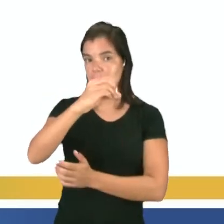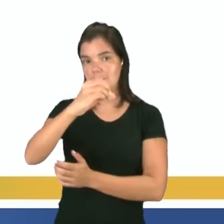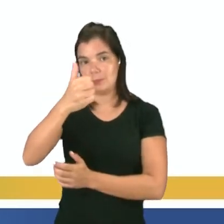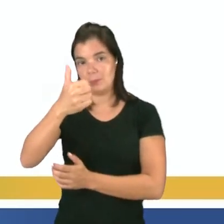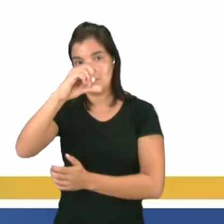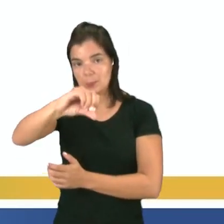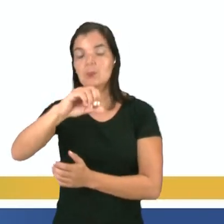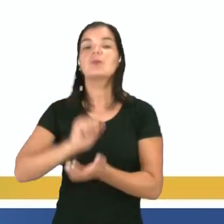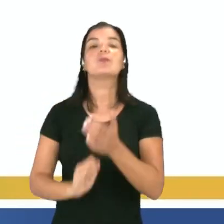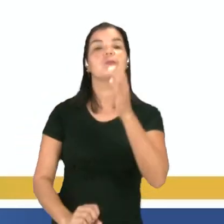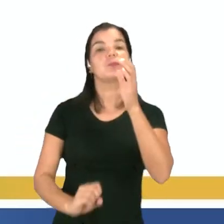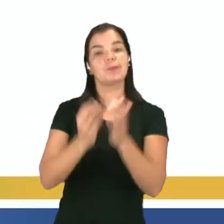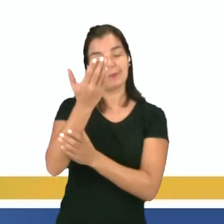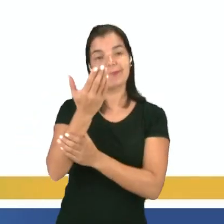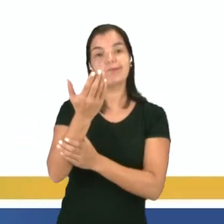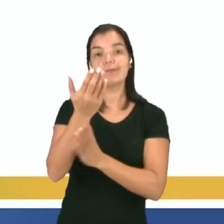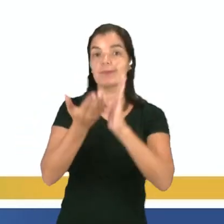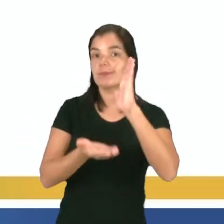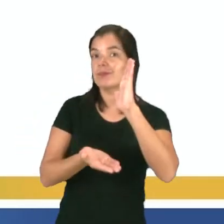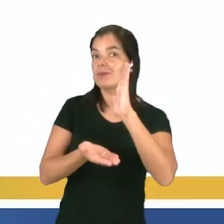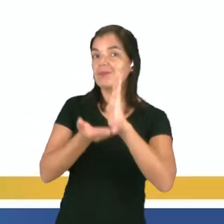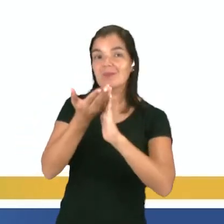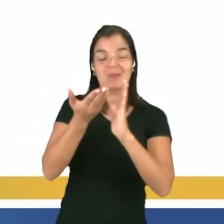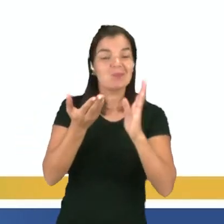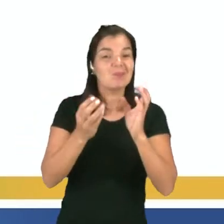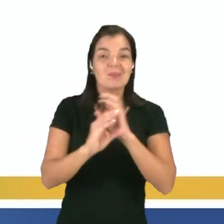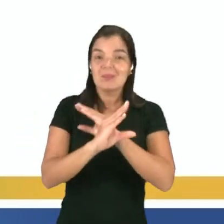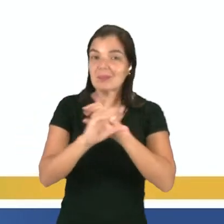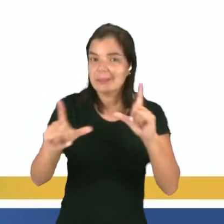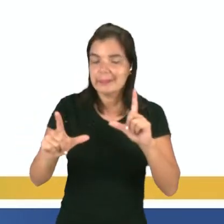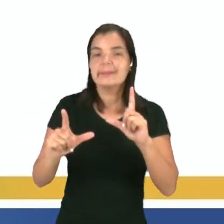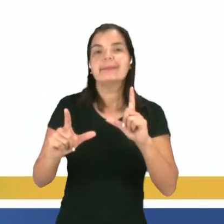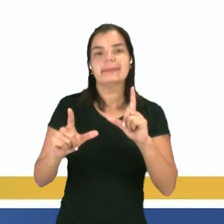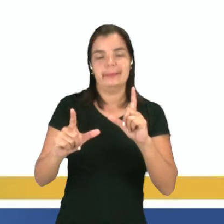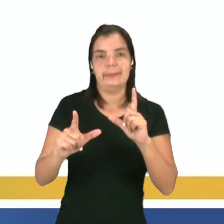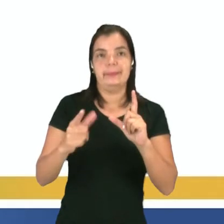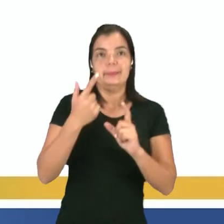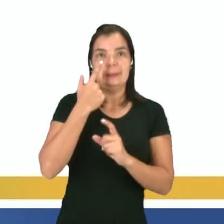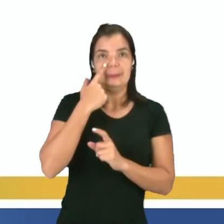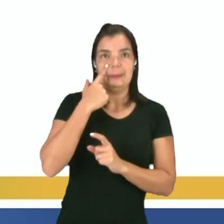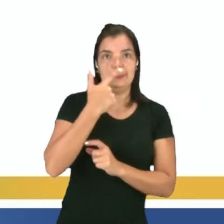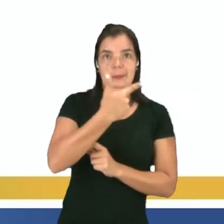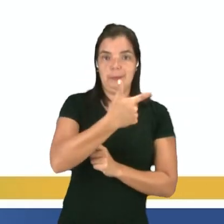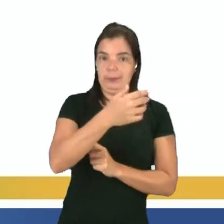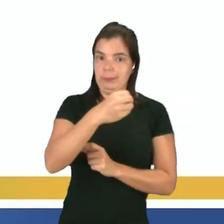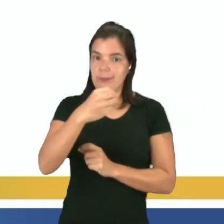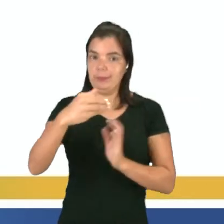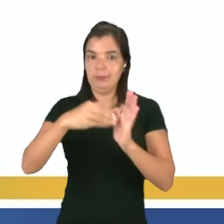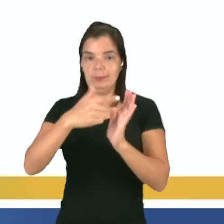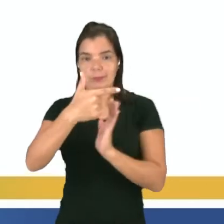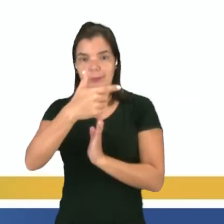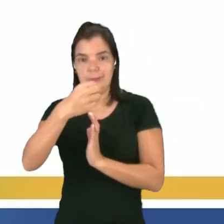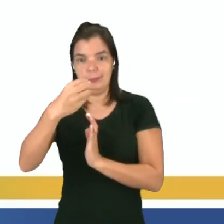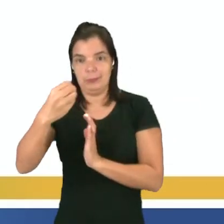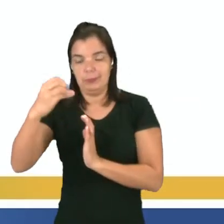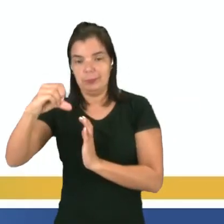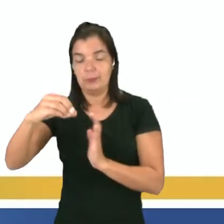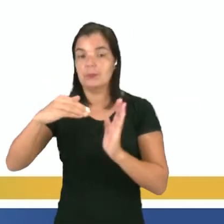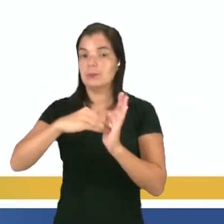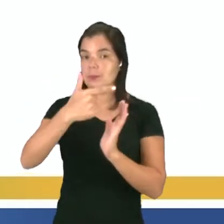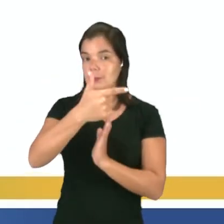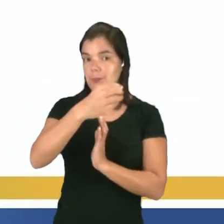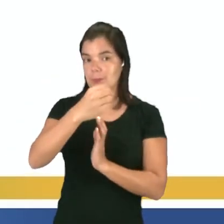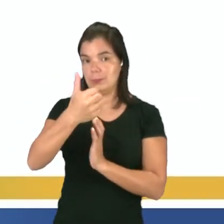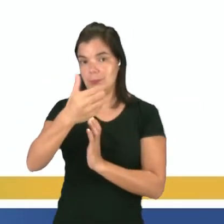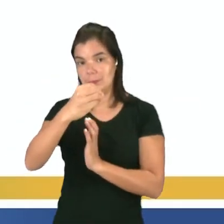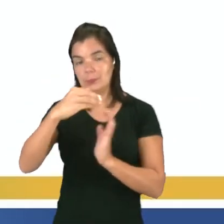2019, quando acontece um decréscimo claro, se a gente olhar 2000 a 2009, 2010 a